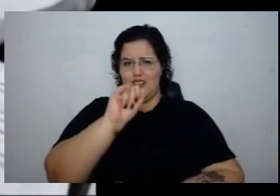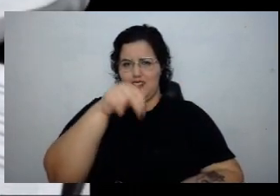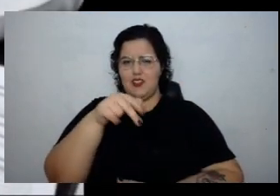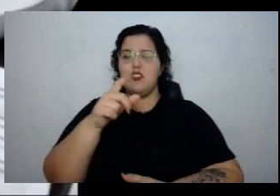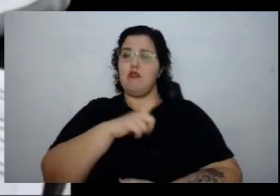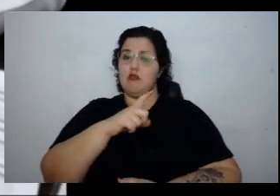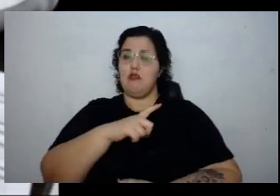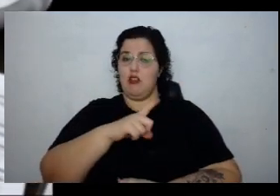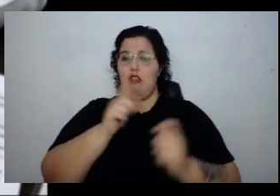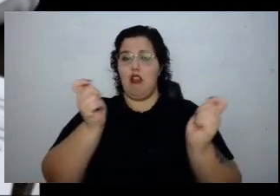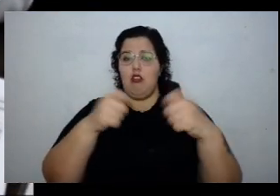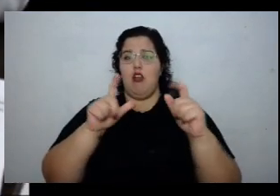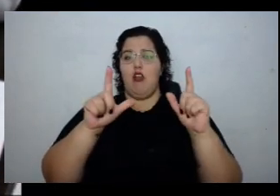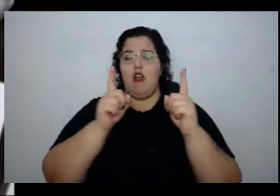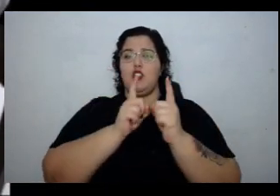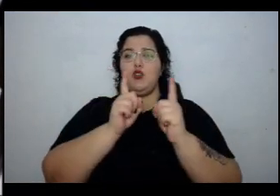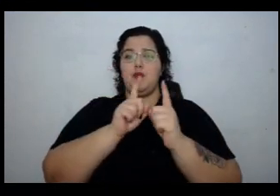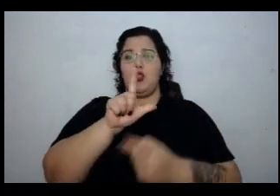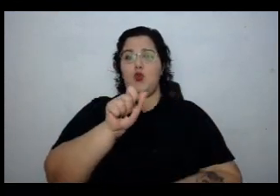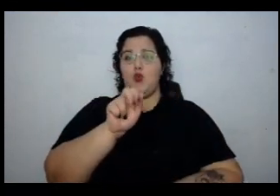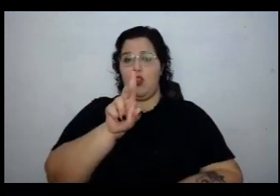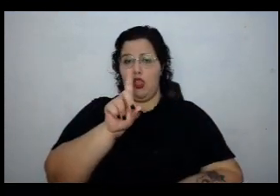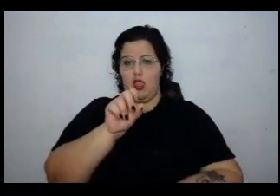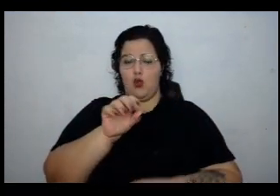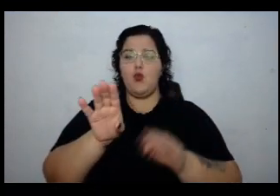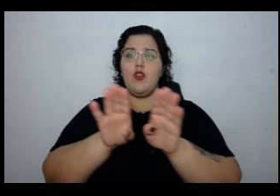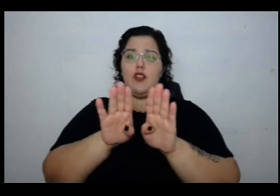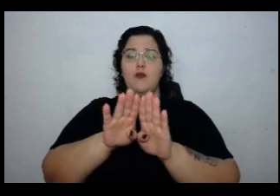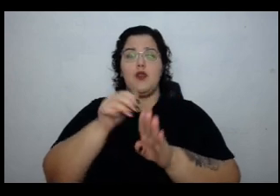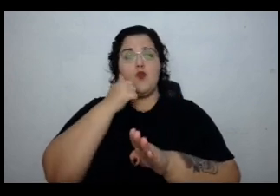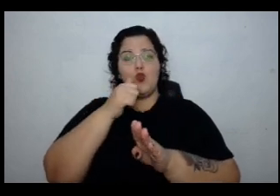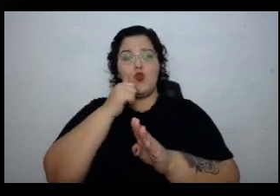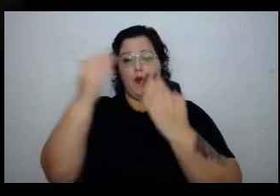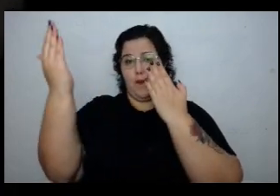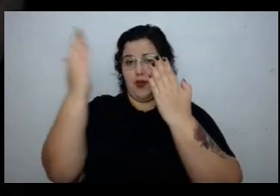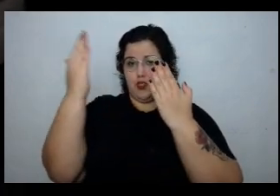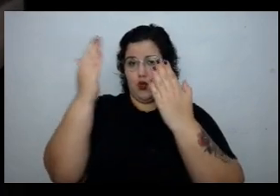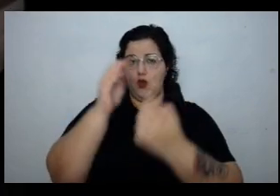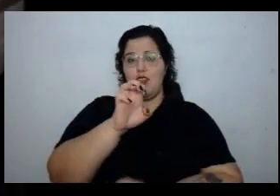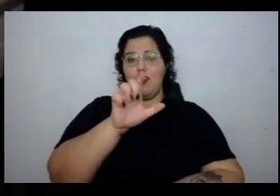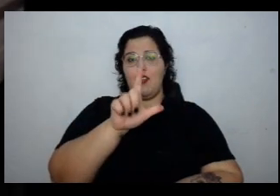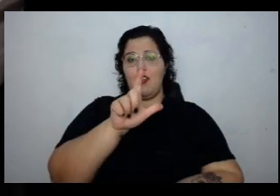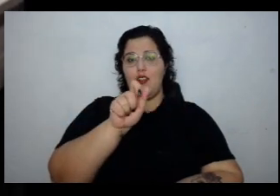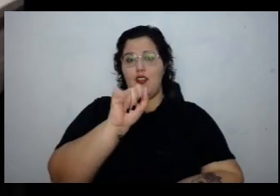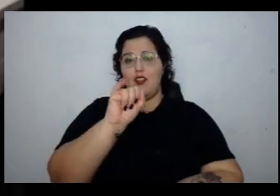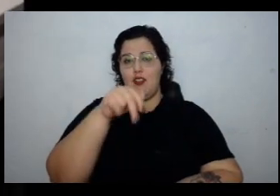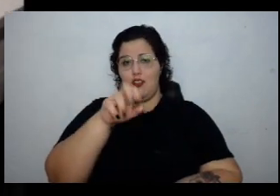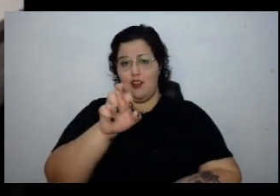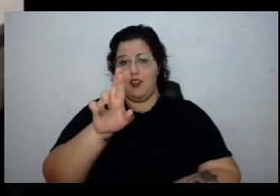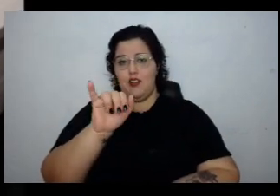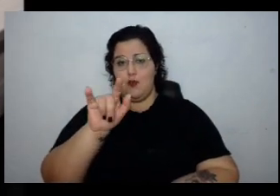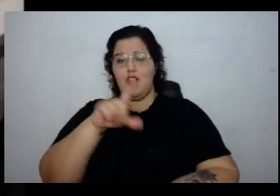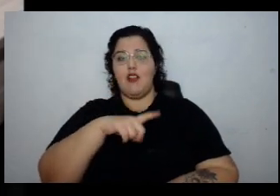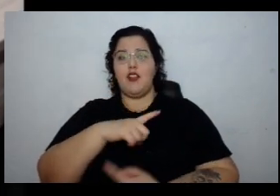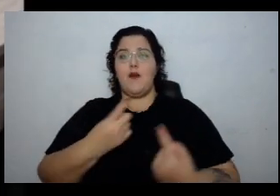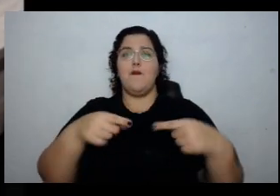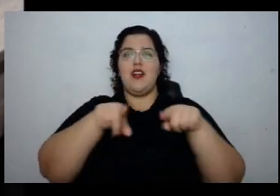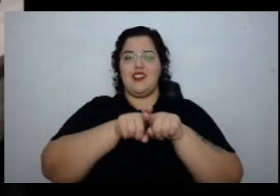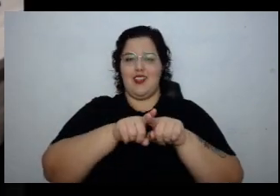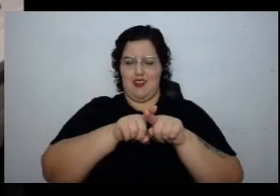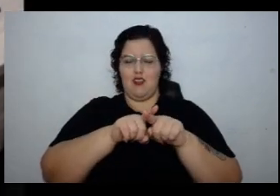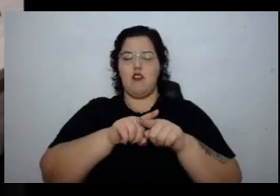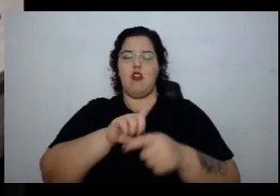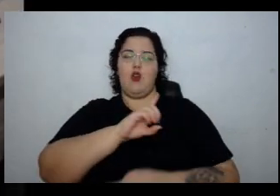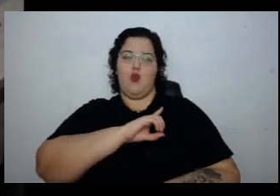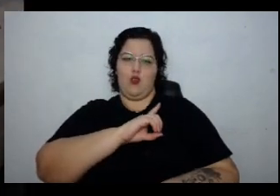Isenções está pronta para te atender. A psicóloga Elaine Ribeiro da Silva é credenciada ao Detran e também